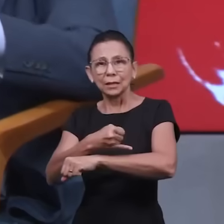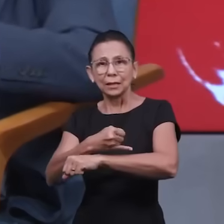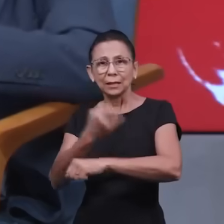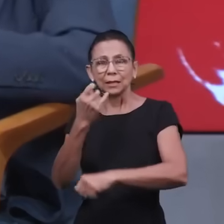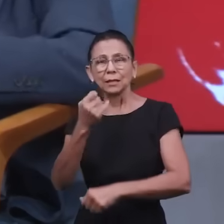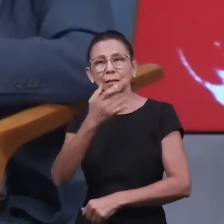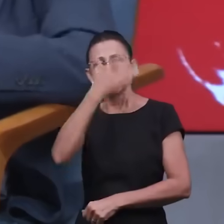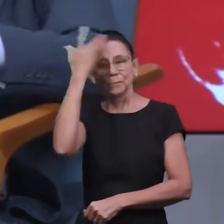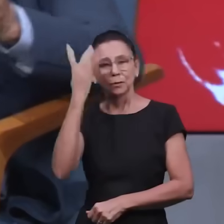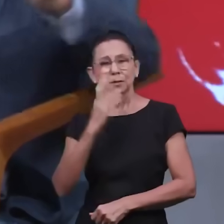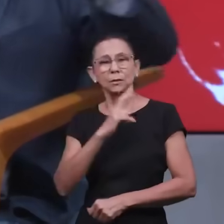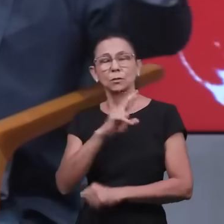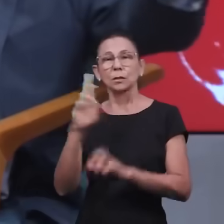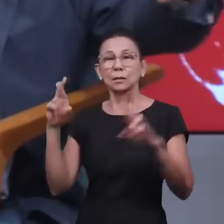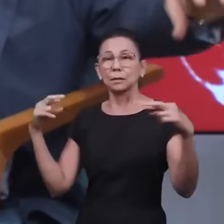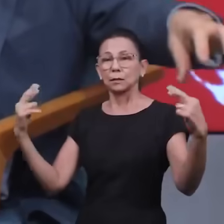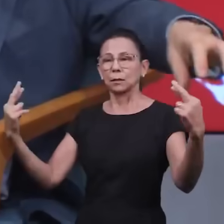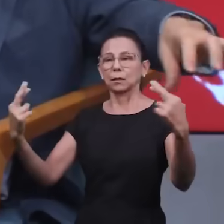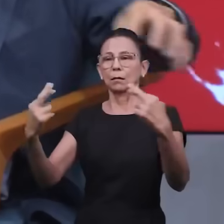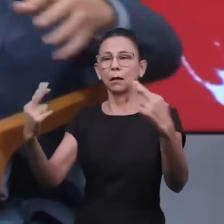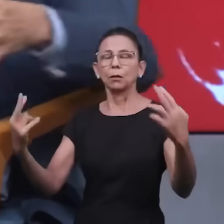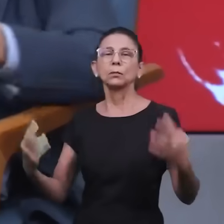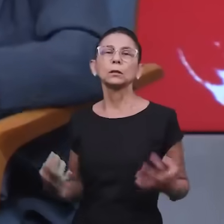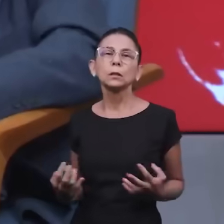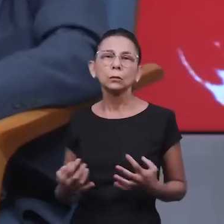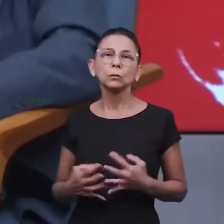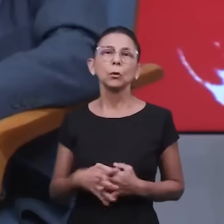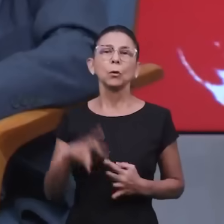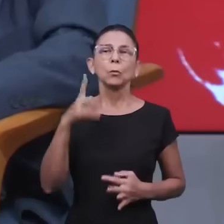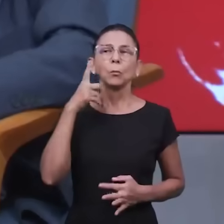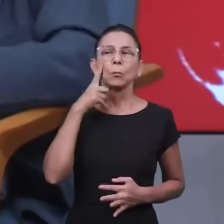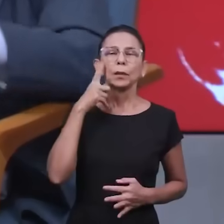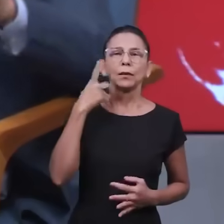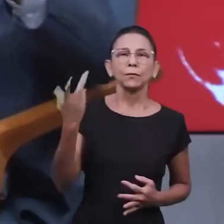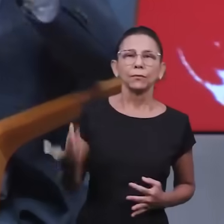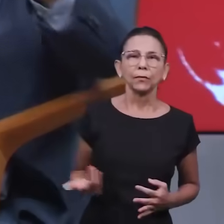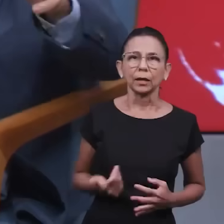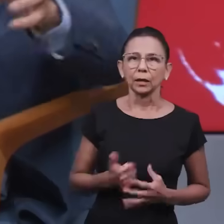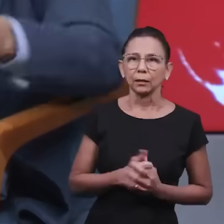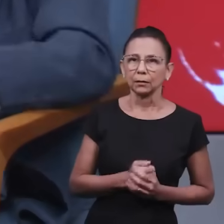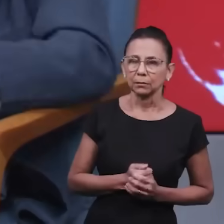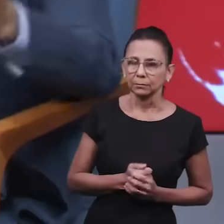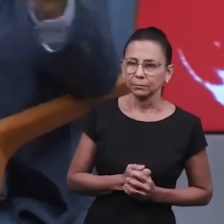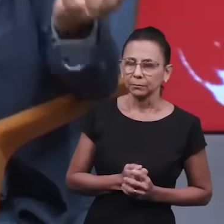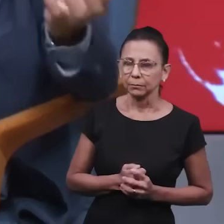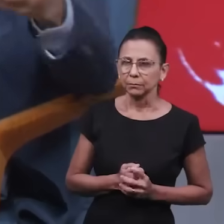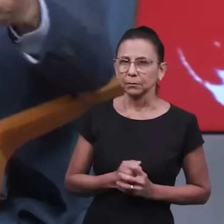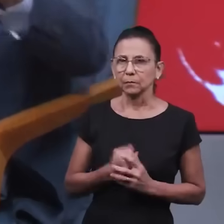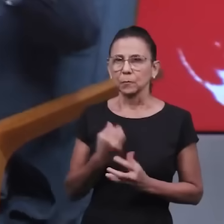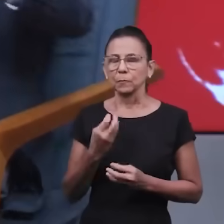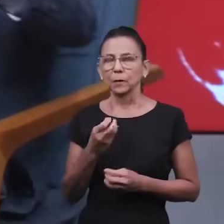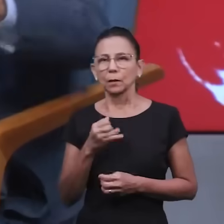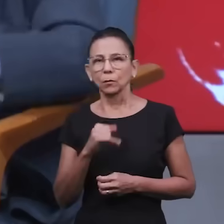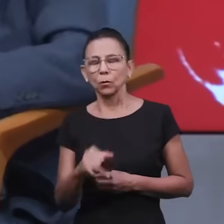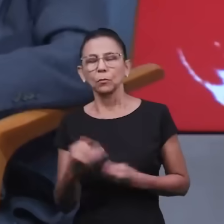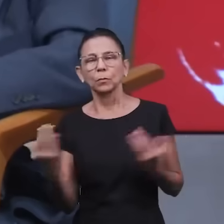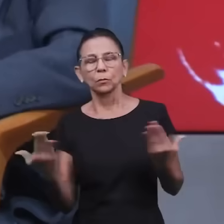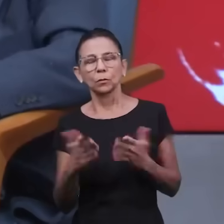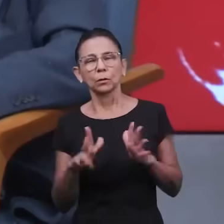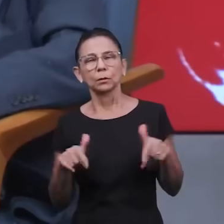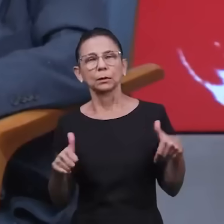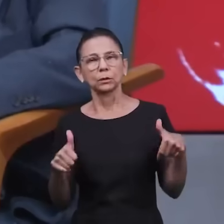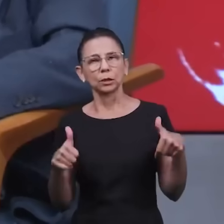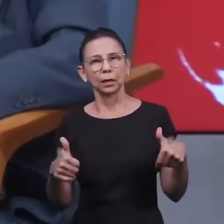ponto final às ideias que estavam em Jerusalém sobre colocar parte das leis morais e cerimoniais